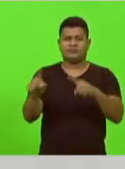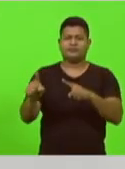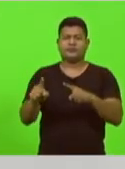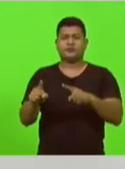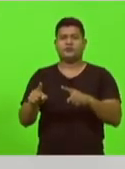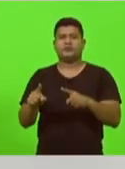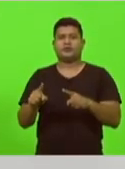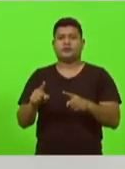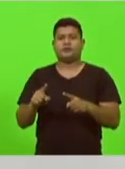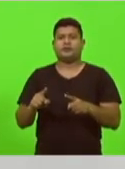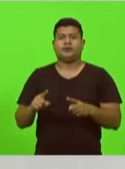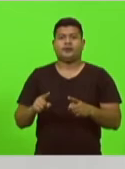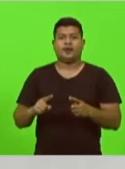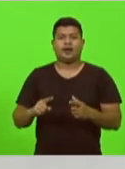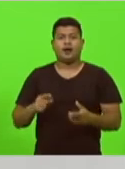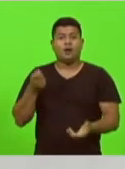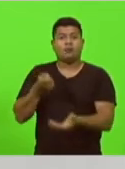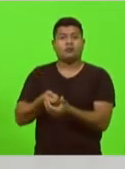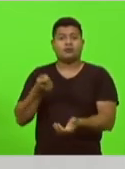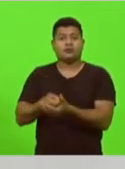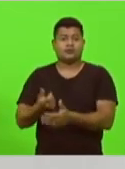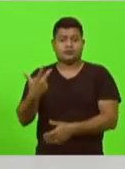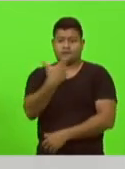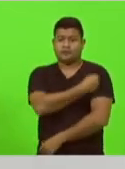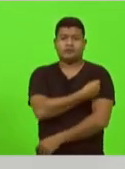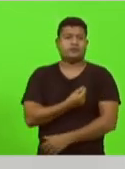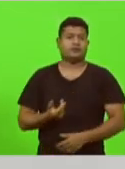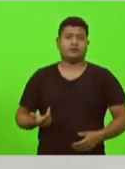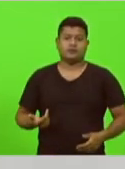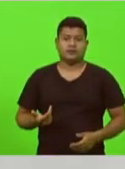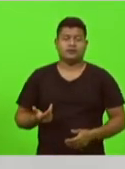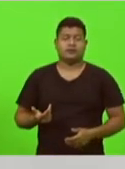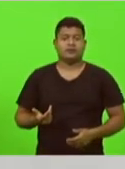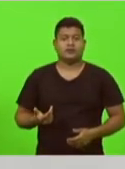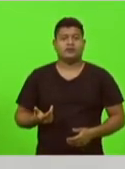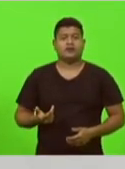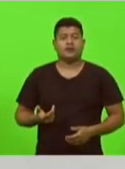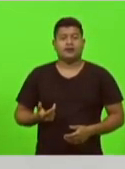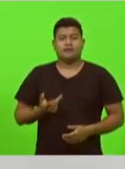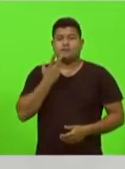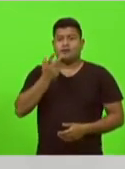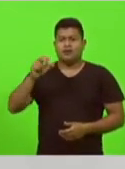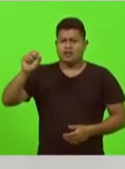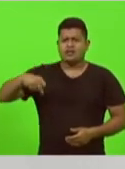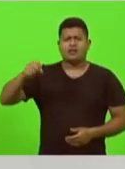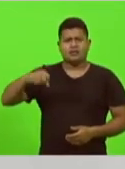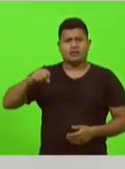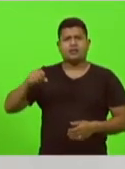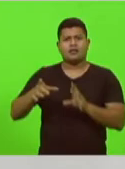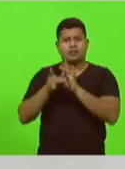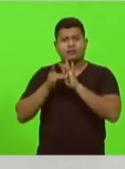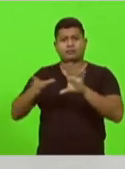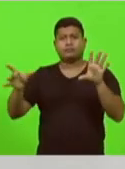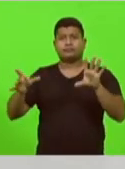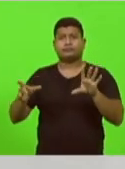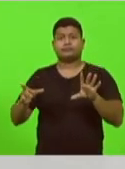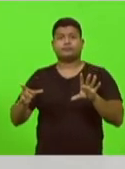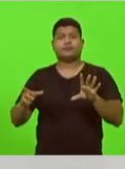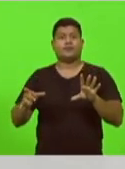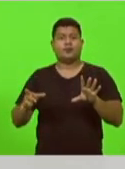não à obrigatoriedade da vacina. Dizer sim pela liberdade de ir e